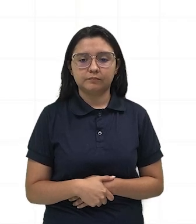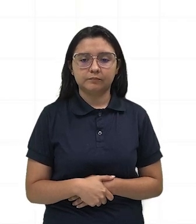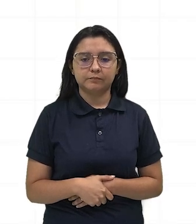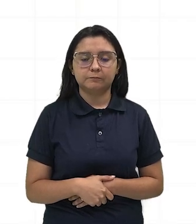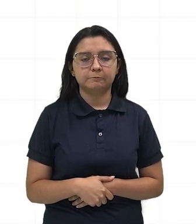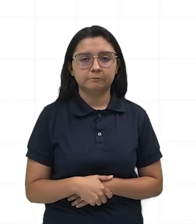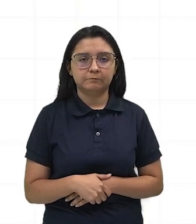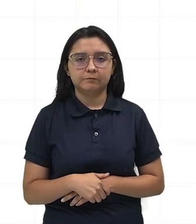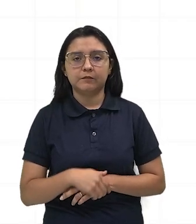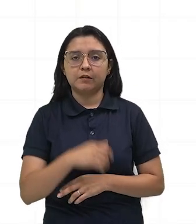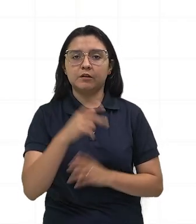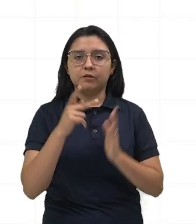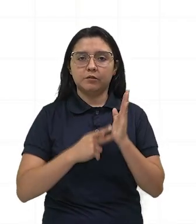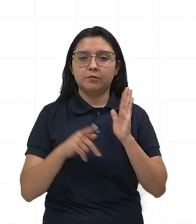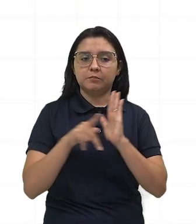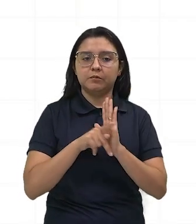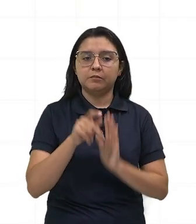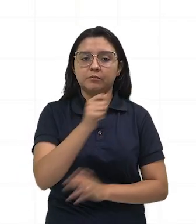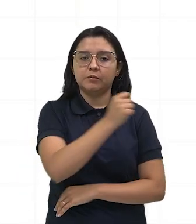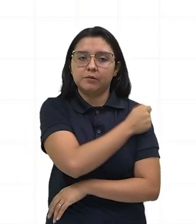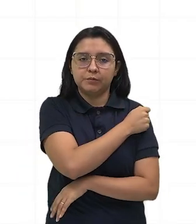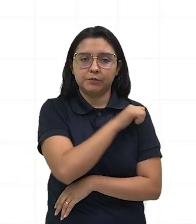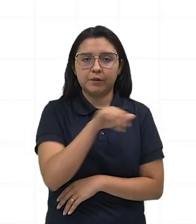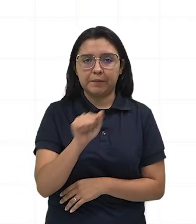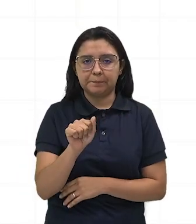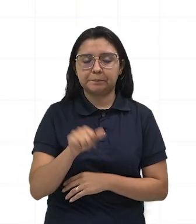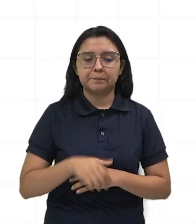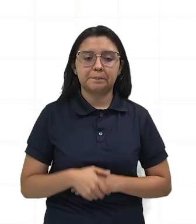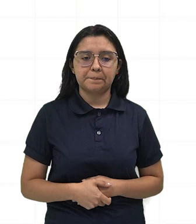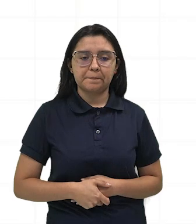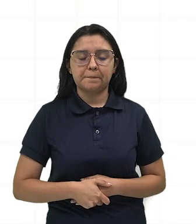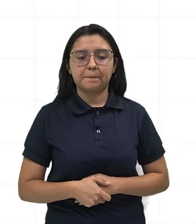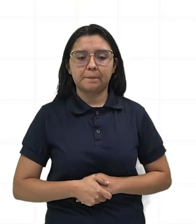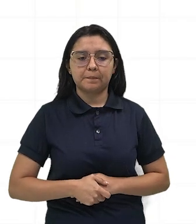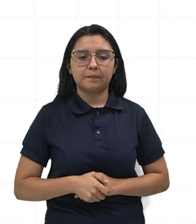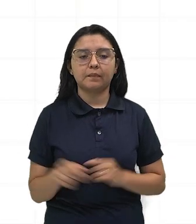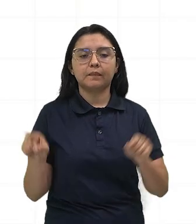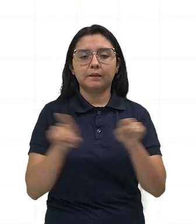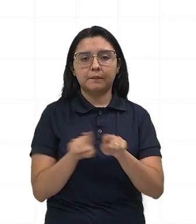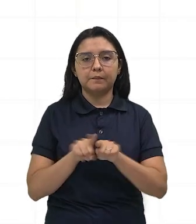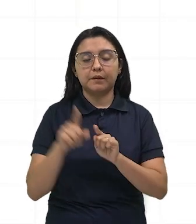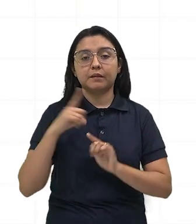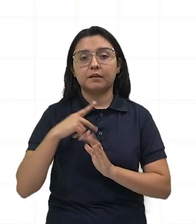aluno A. Tá? E também temos de língua